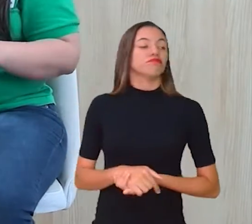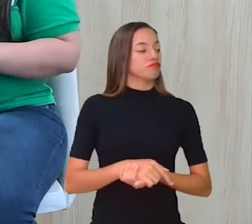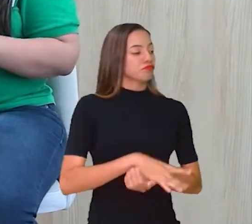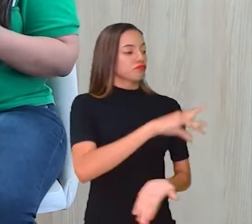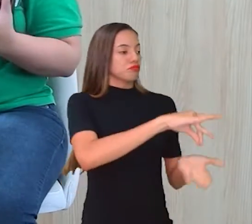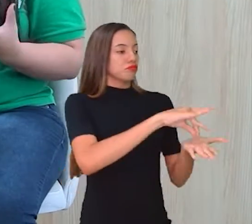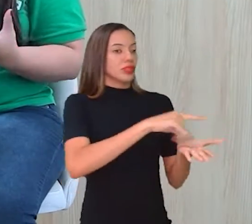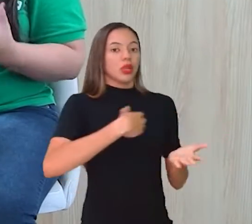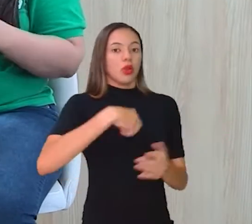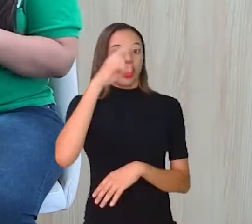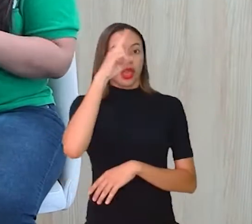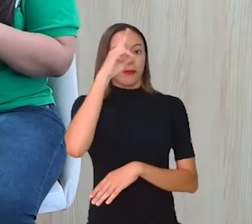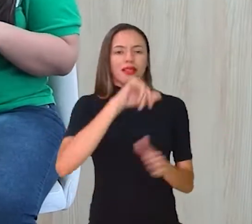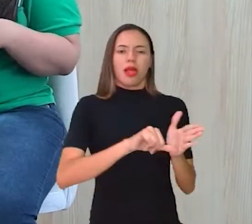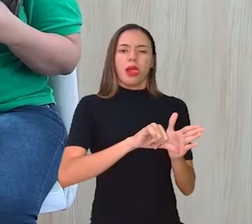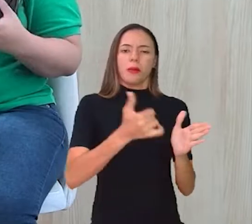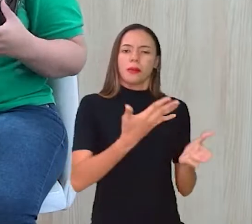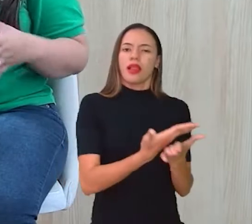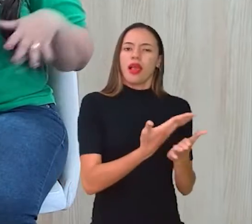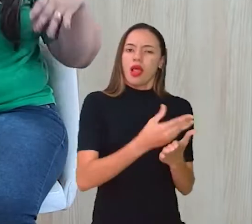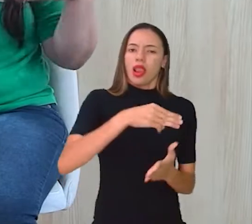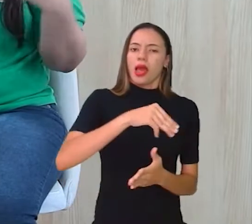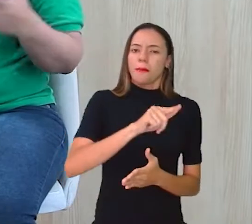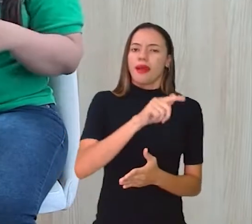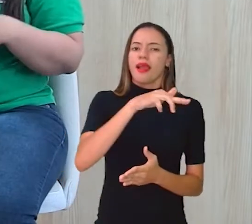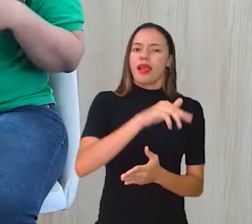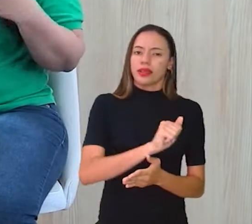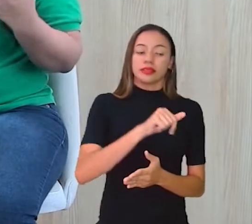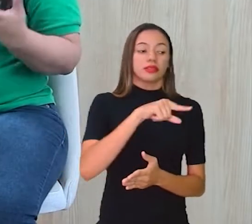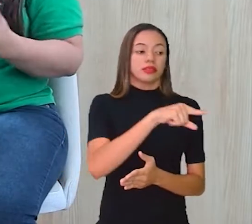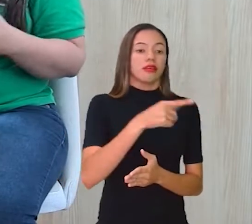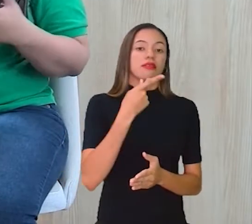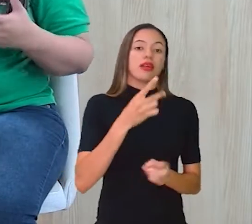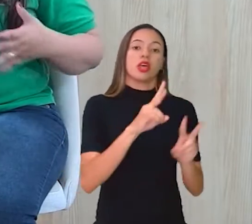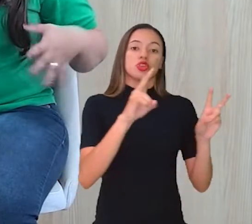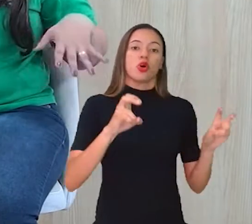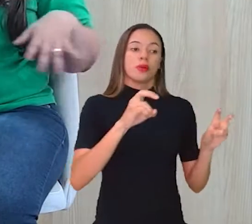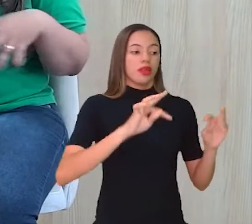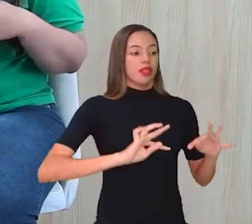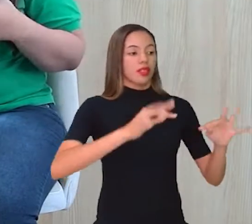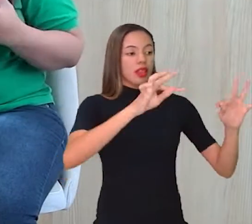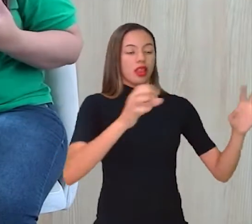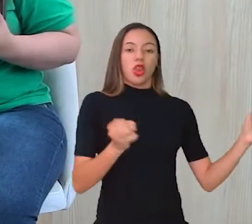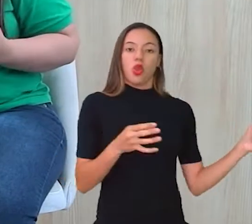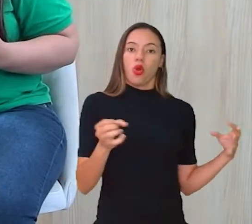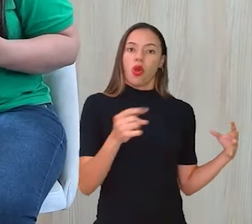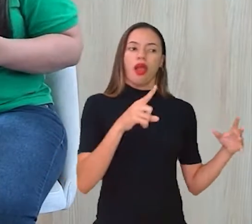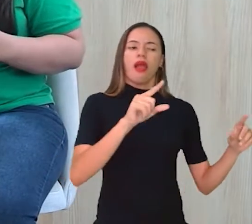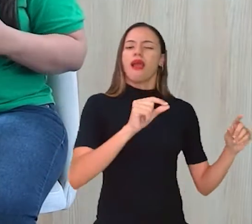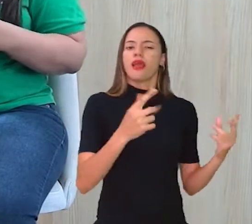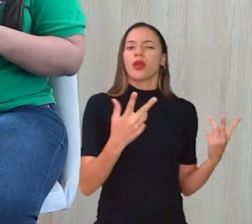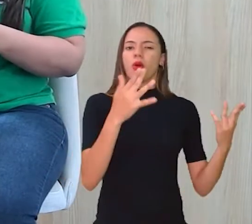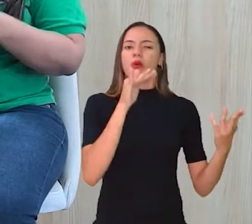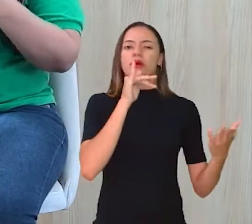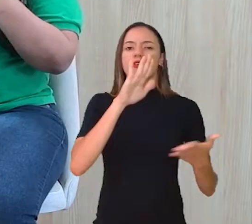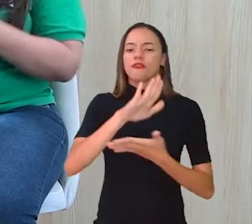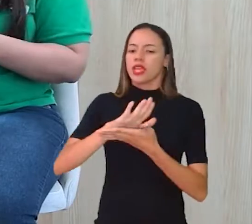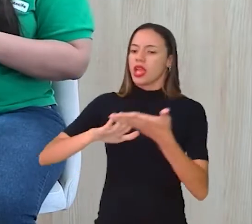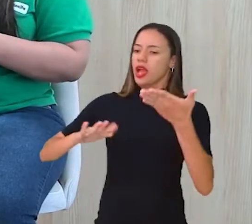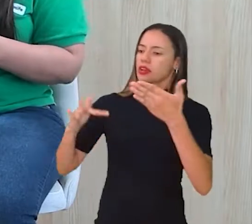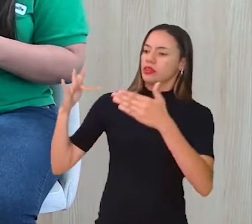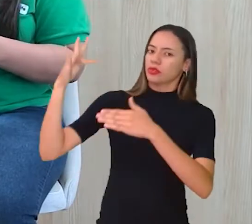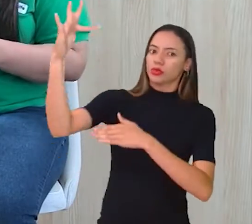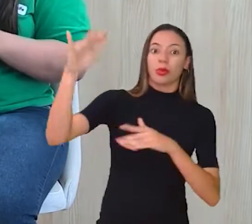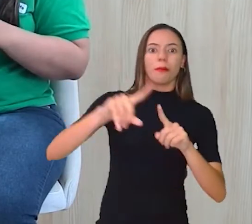nossa aula magna, que a gente falou muito que essa tecnologia e inovação é uma viagem ao futuro, mas o futuro já